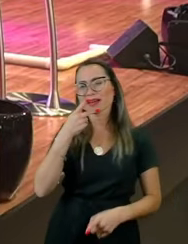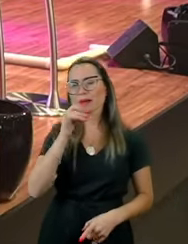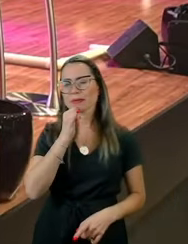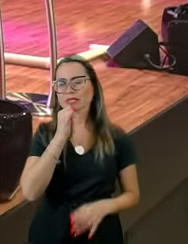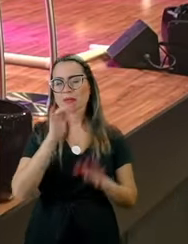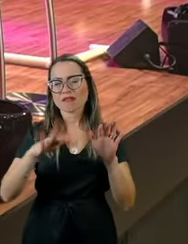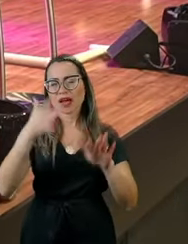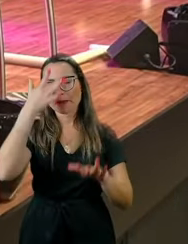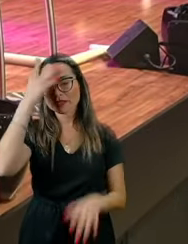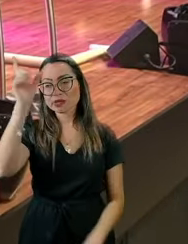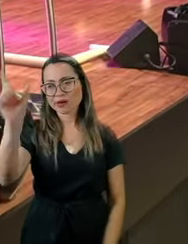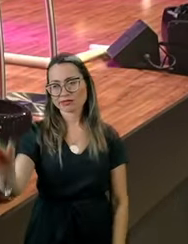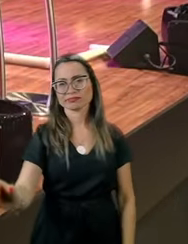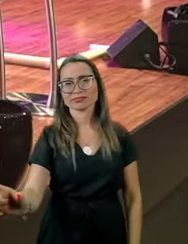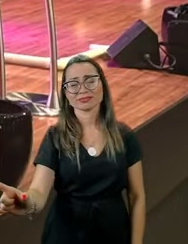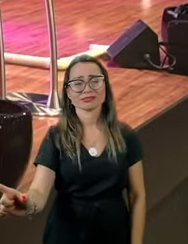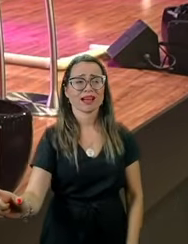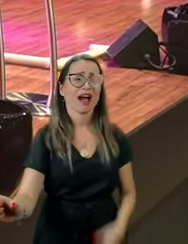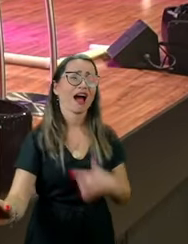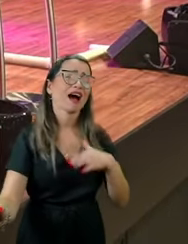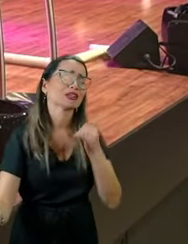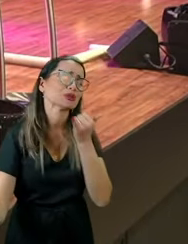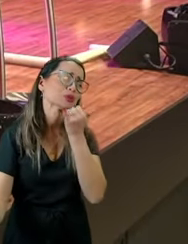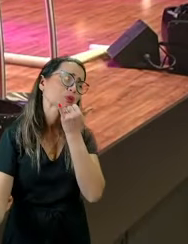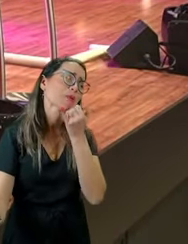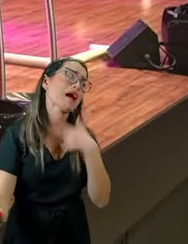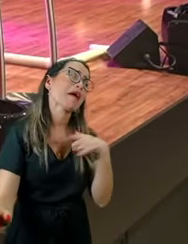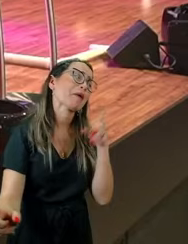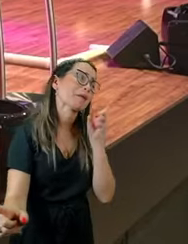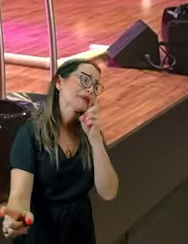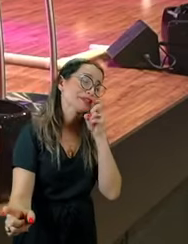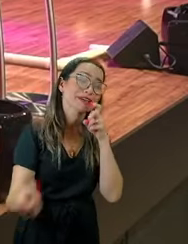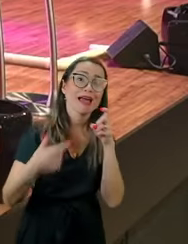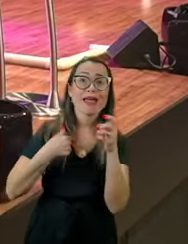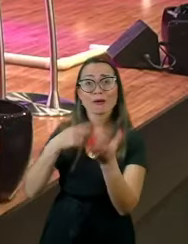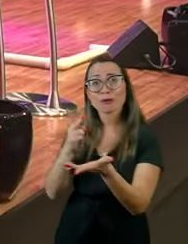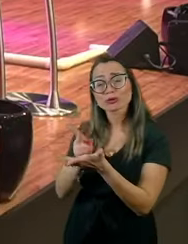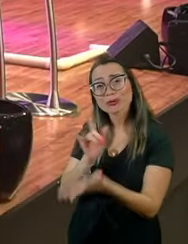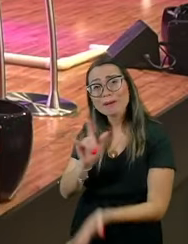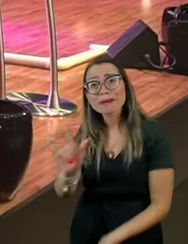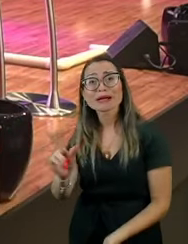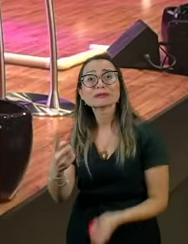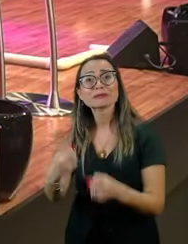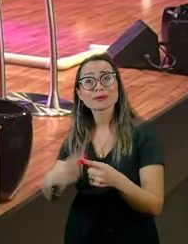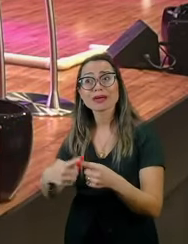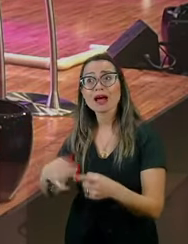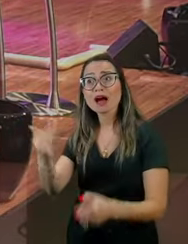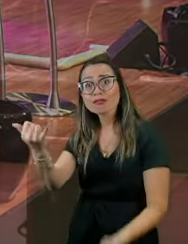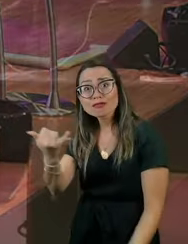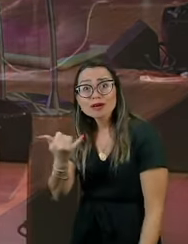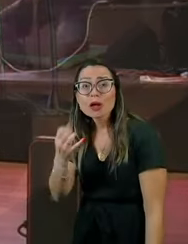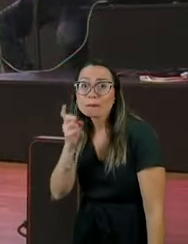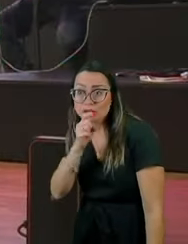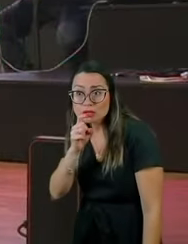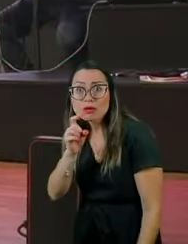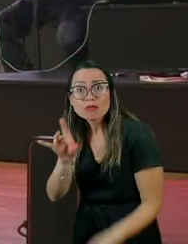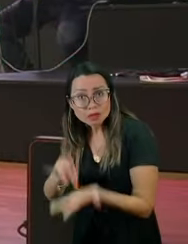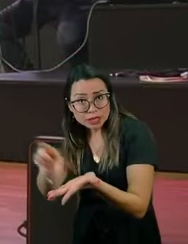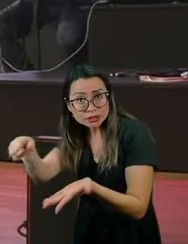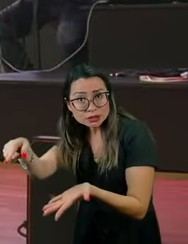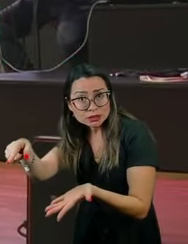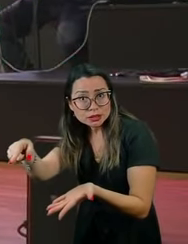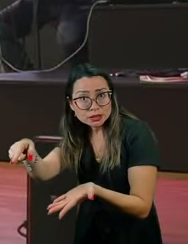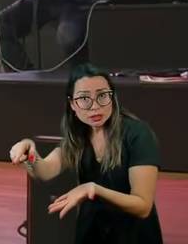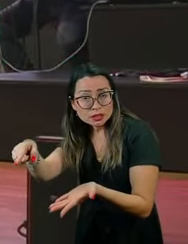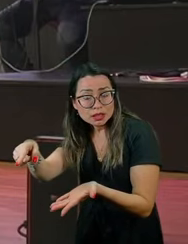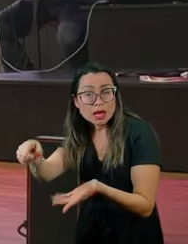mentira. E aqui não tem nenhum daqui que é louco por querer aparecer. Eu brigo com eles, porque eles querem se deixar